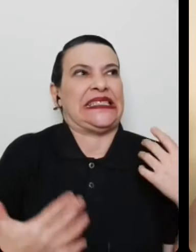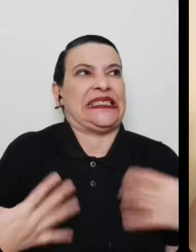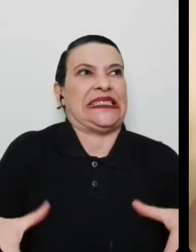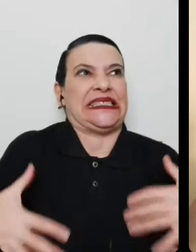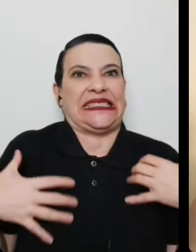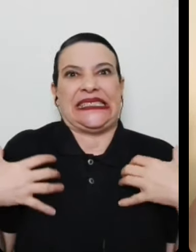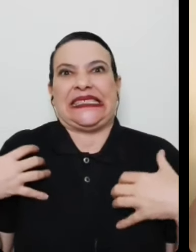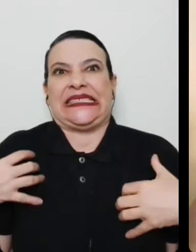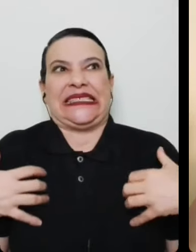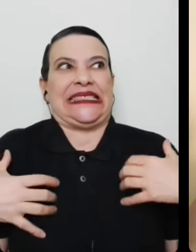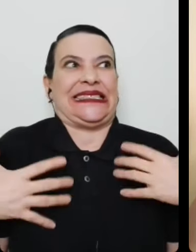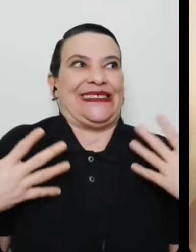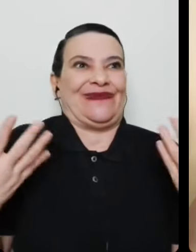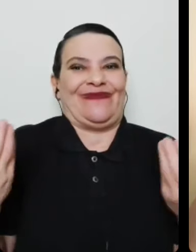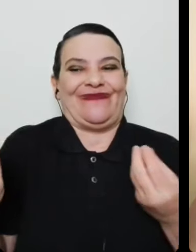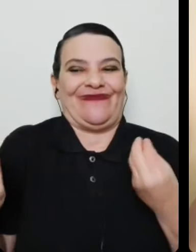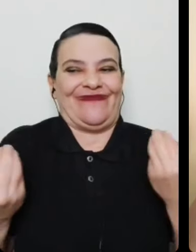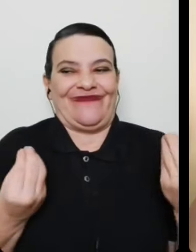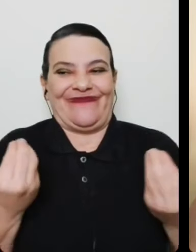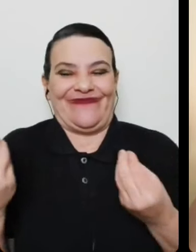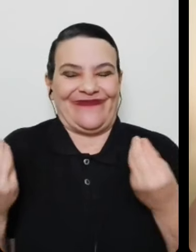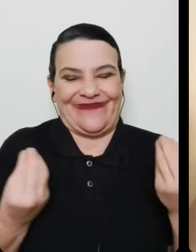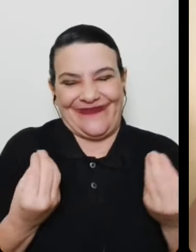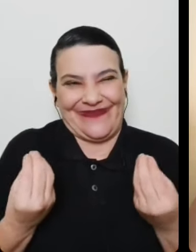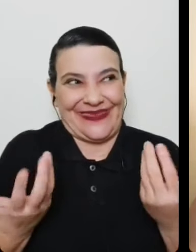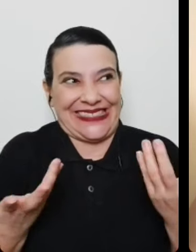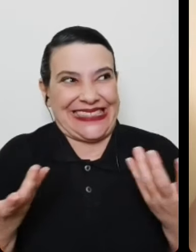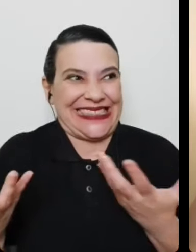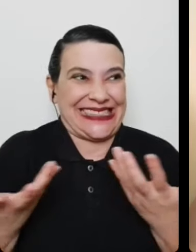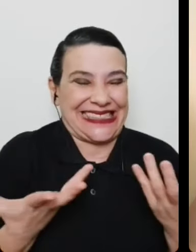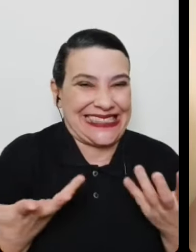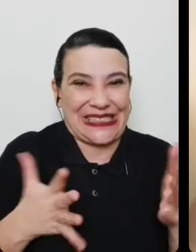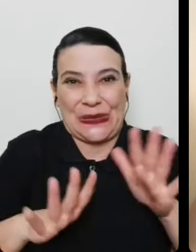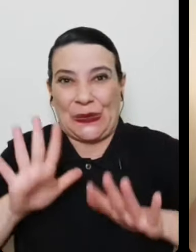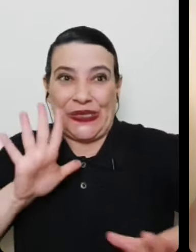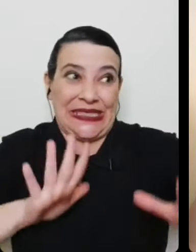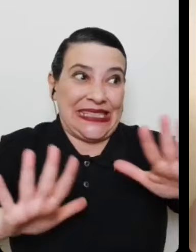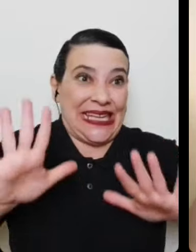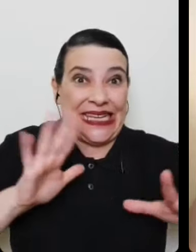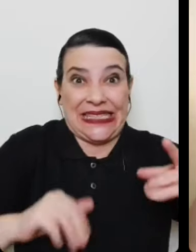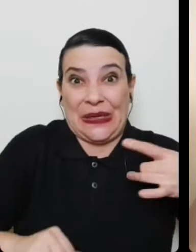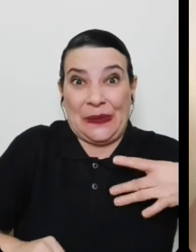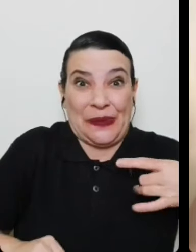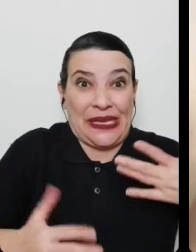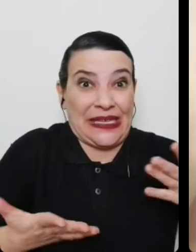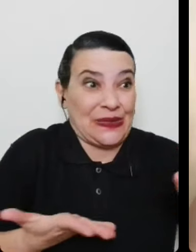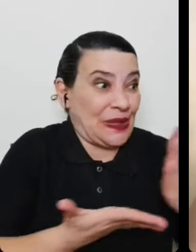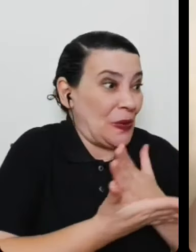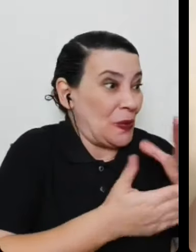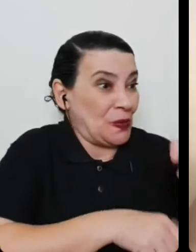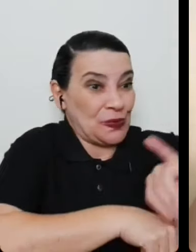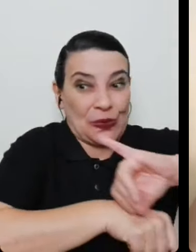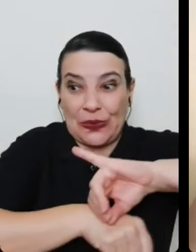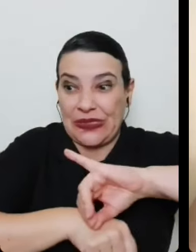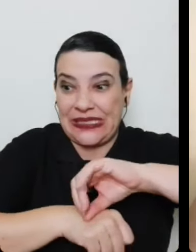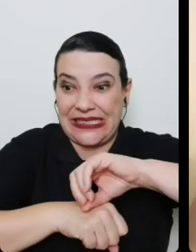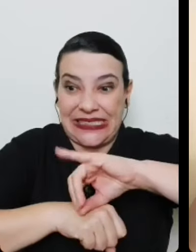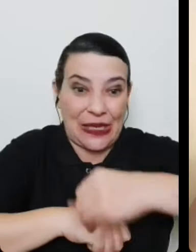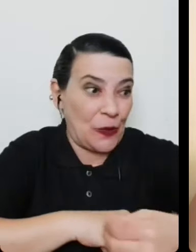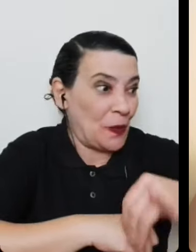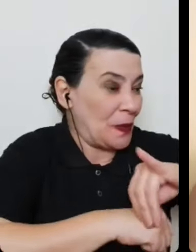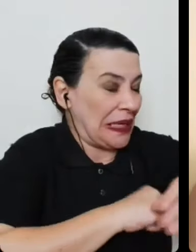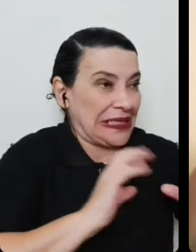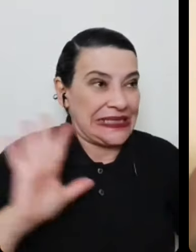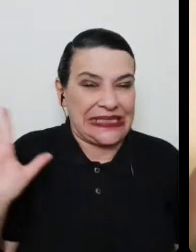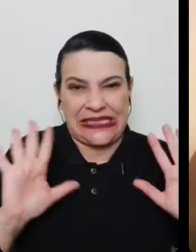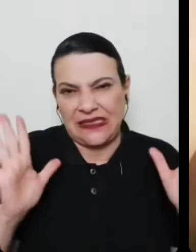cheio de dedos para falar comigo, para não utilizar essa palavra ou aquela, com medo de eu derrubar alguma coisa e tal. Eu não vou me sentir à vontade, não vou ficar